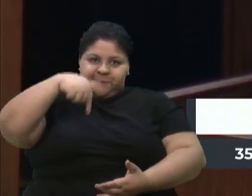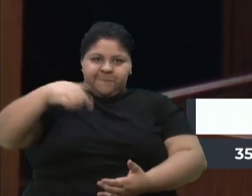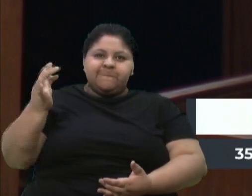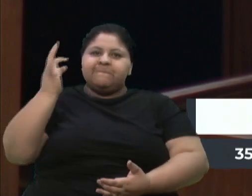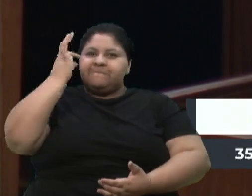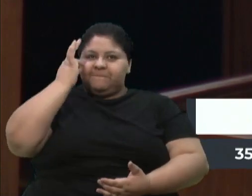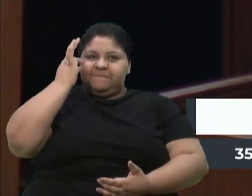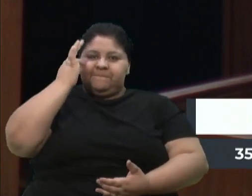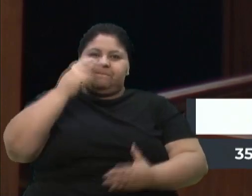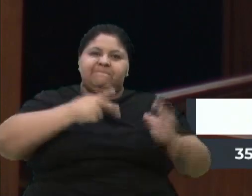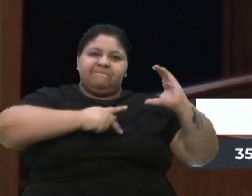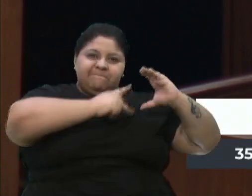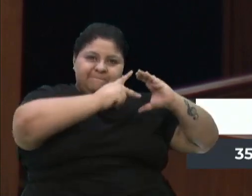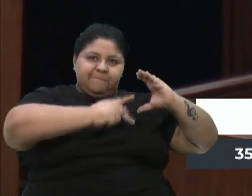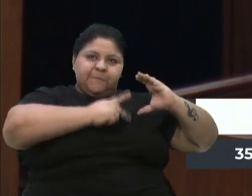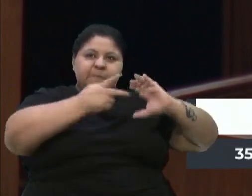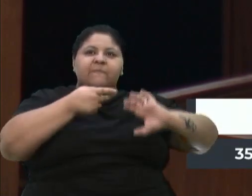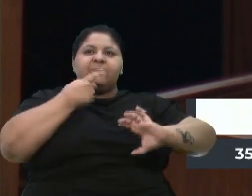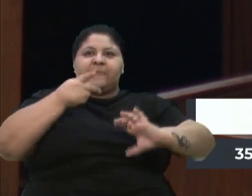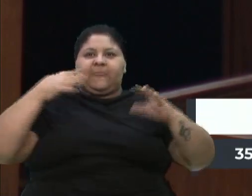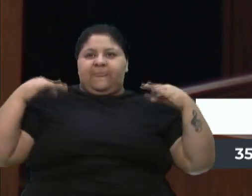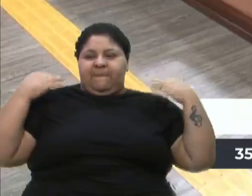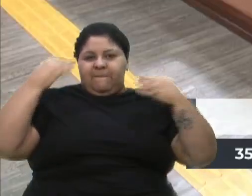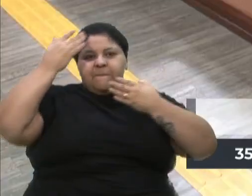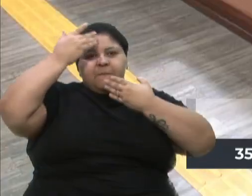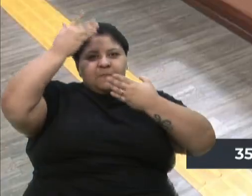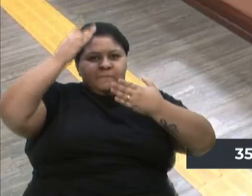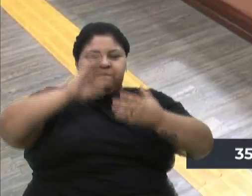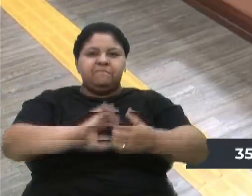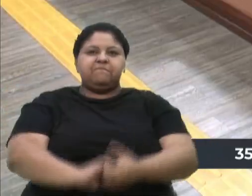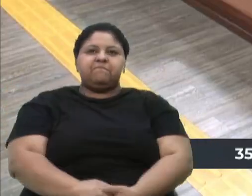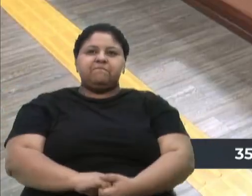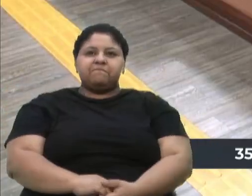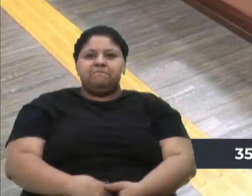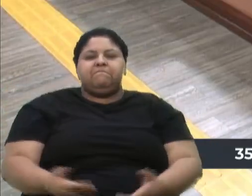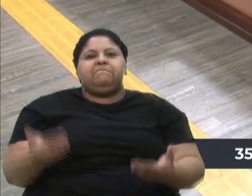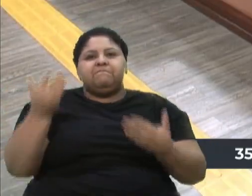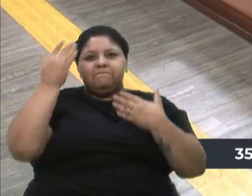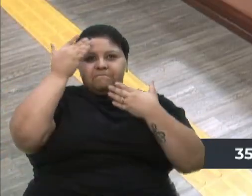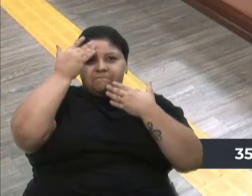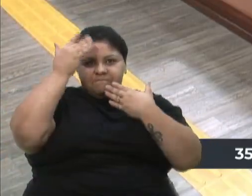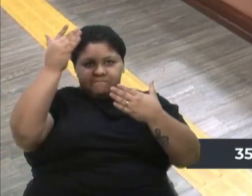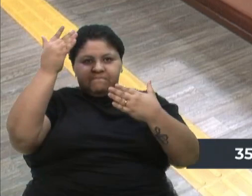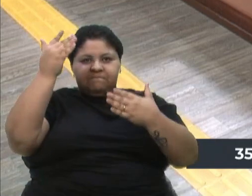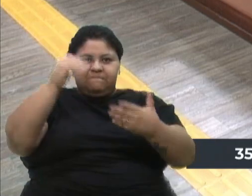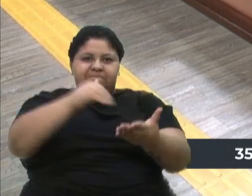na Casa do Povo, aqui falando sobre turismo. Obrigado. Obrigado, secretário.